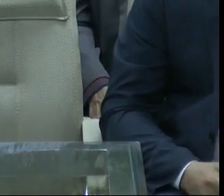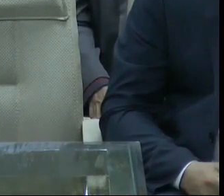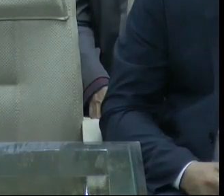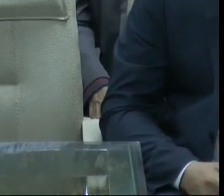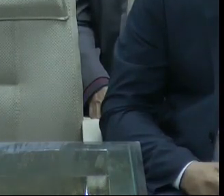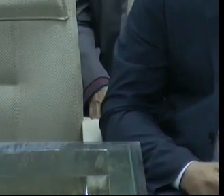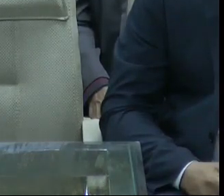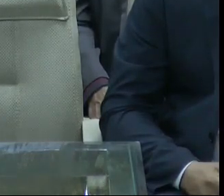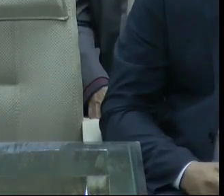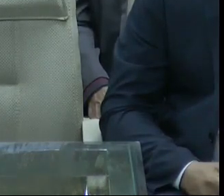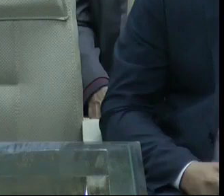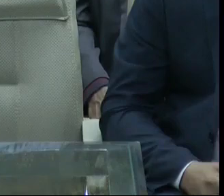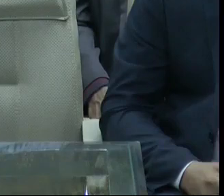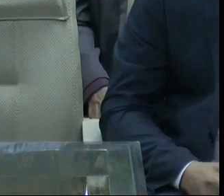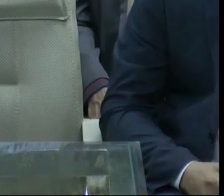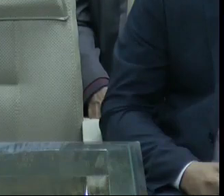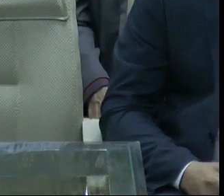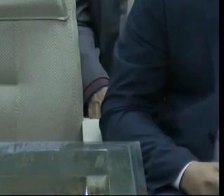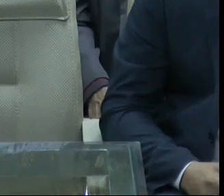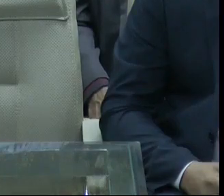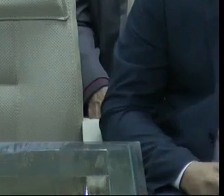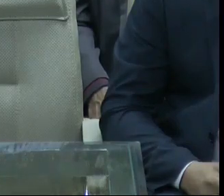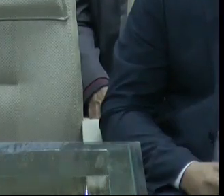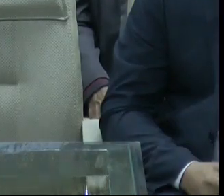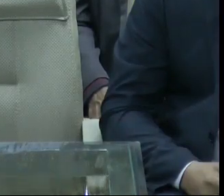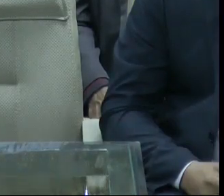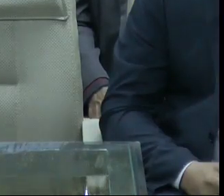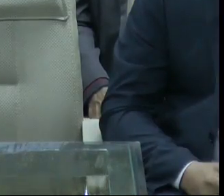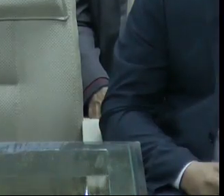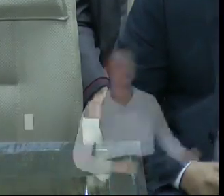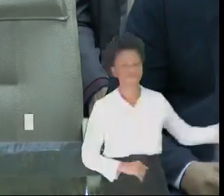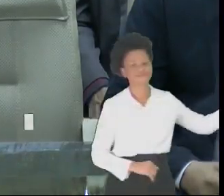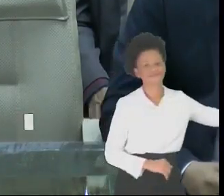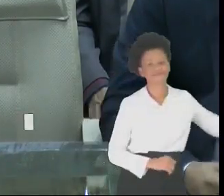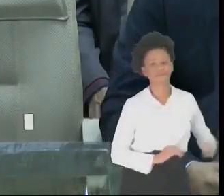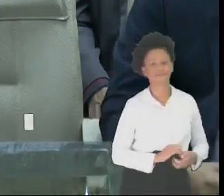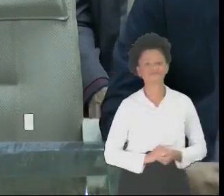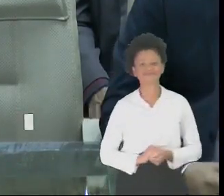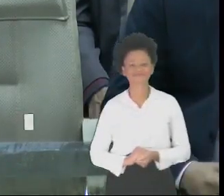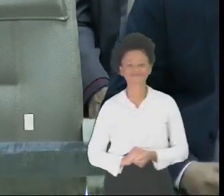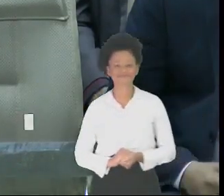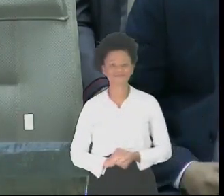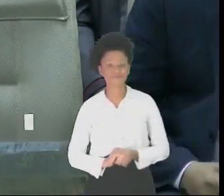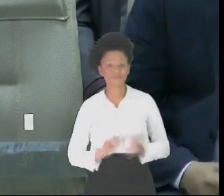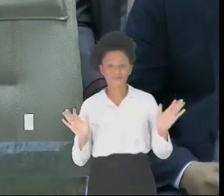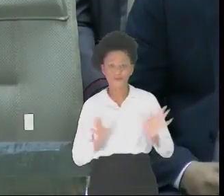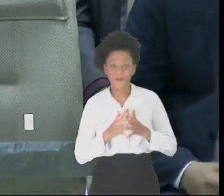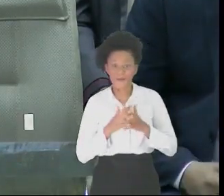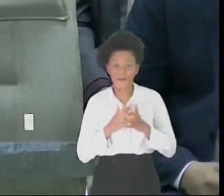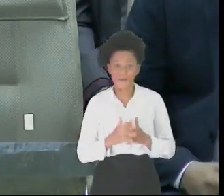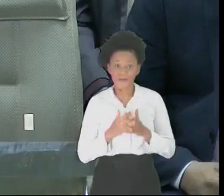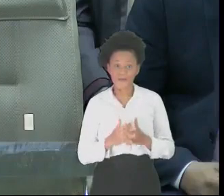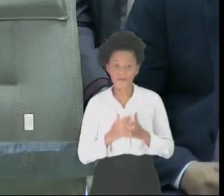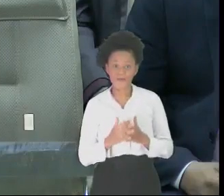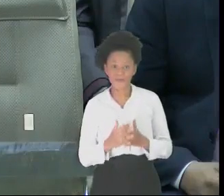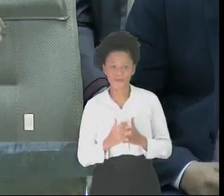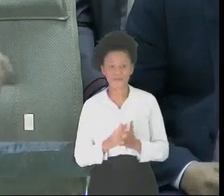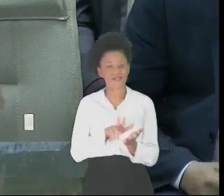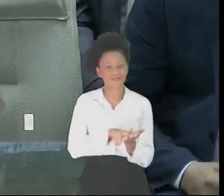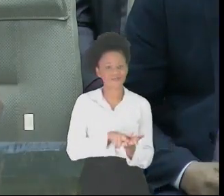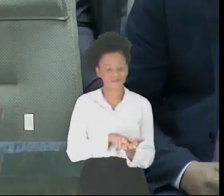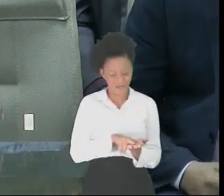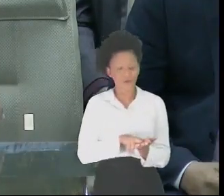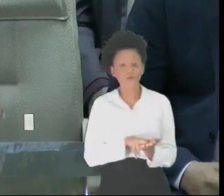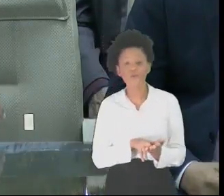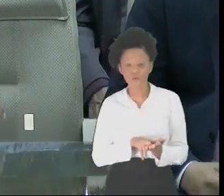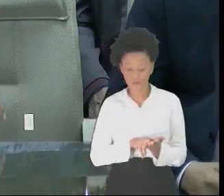Glória a Jesus. Era assim ou não era? Não confunda bem-te-vi com urubu, por favor. A ressurreição espiritual é uma coisa que